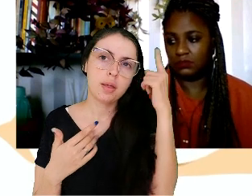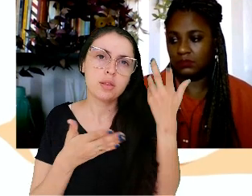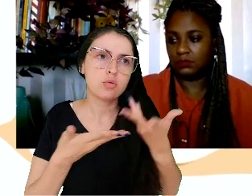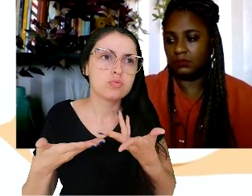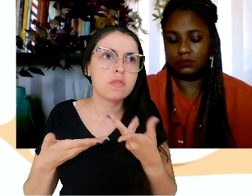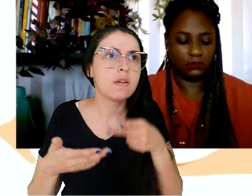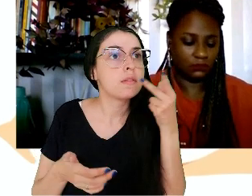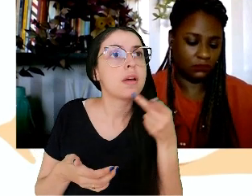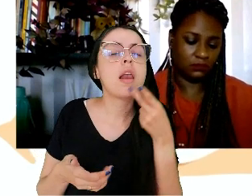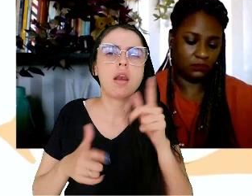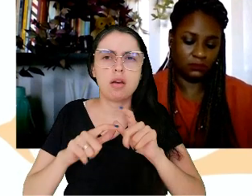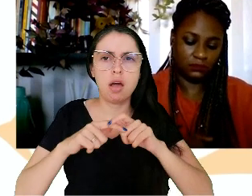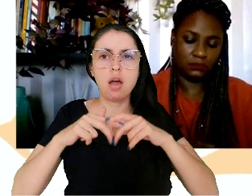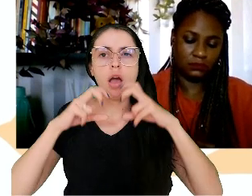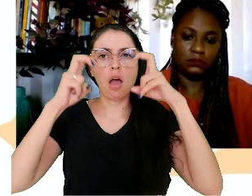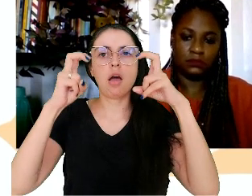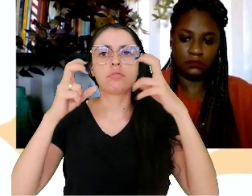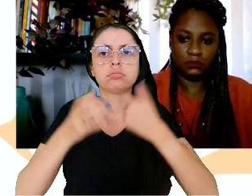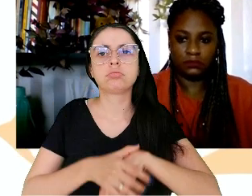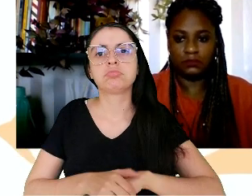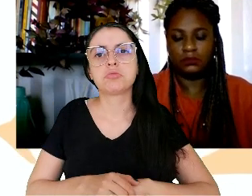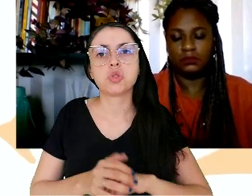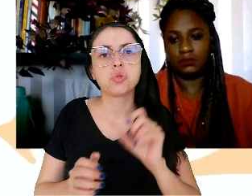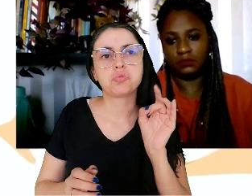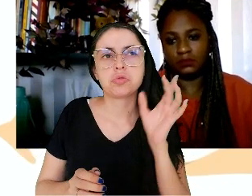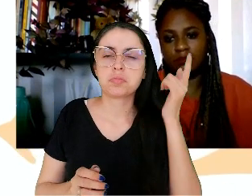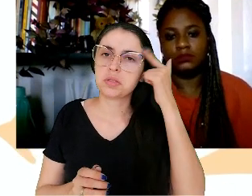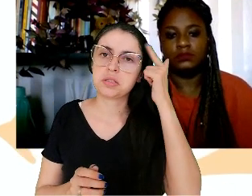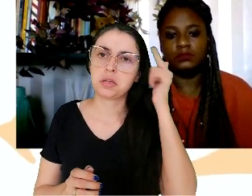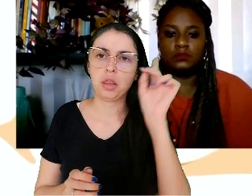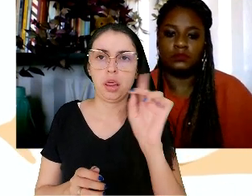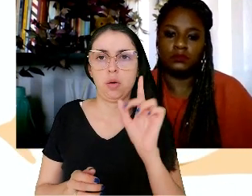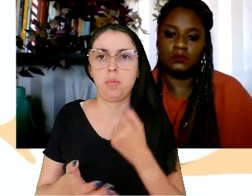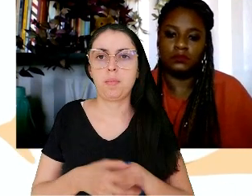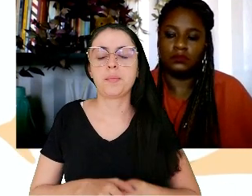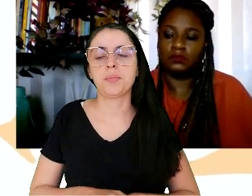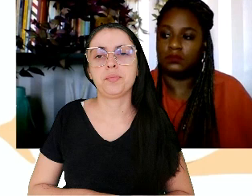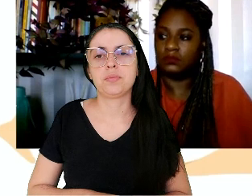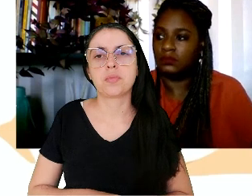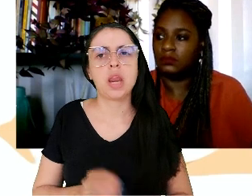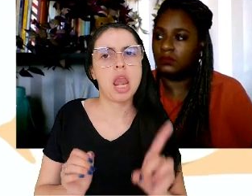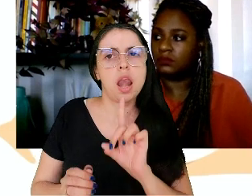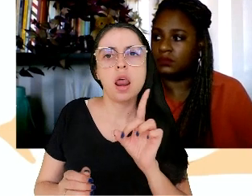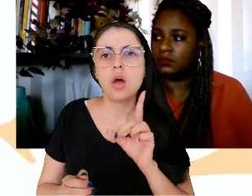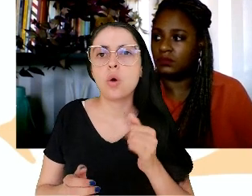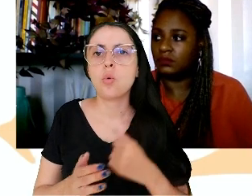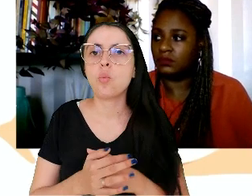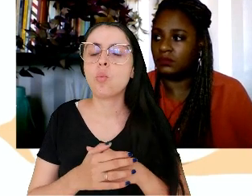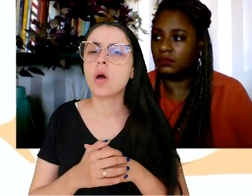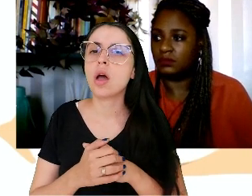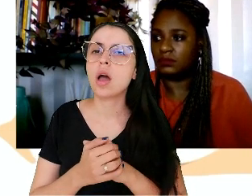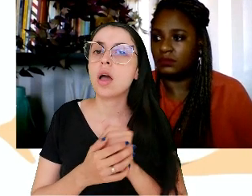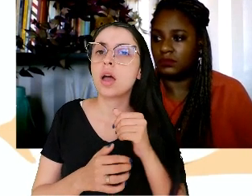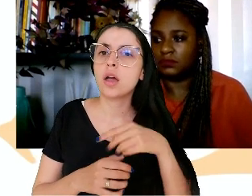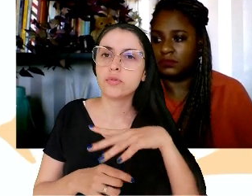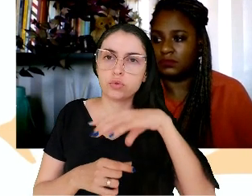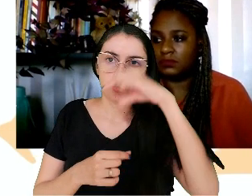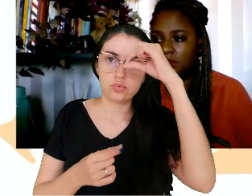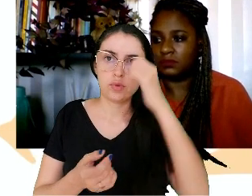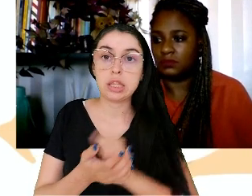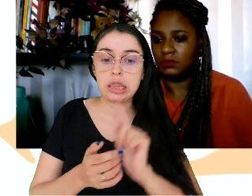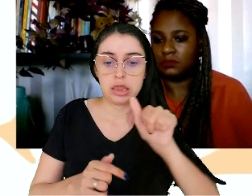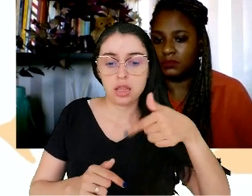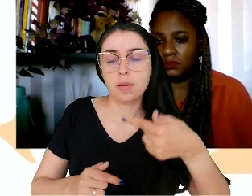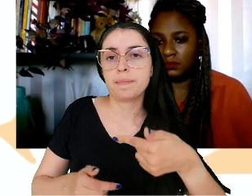próprias, falar em voz alta, em vez de apenas pensar, e não continuar virgem mesmo depois de dar à